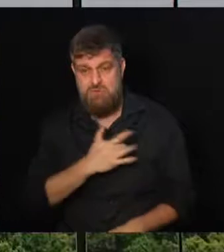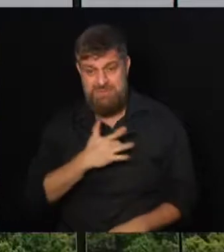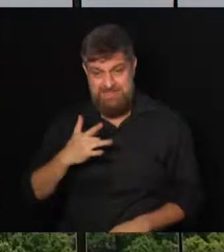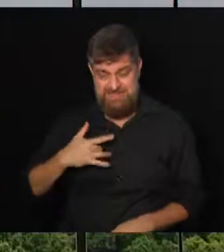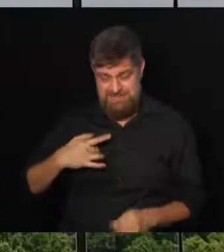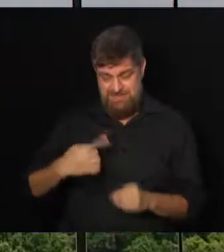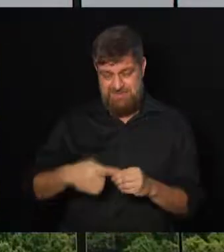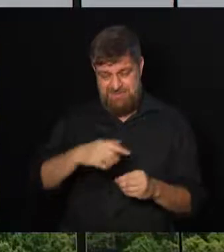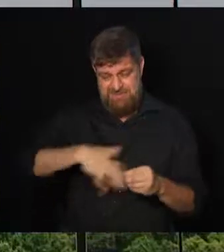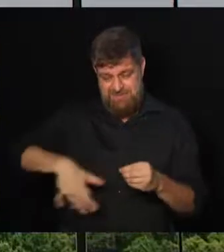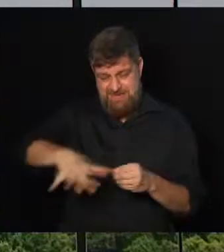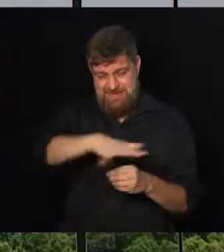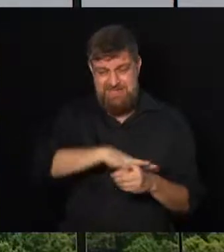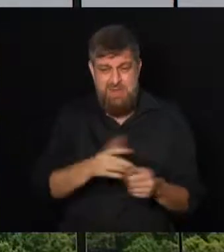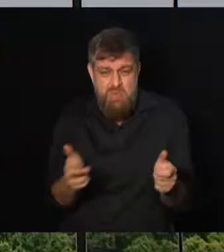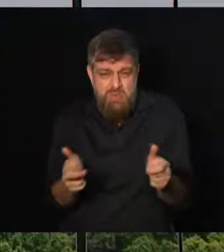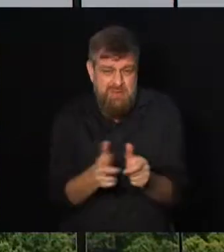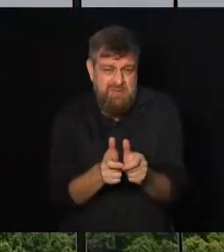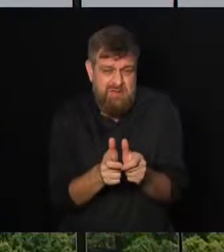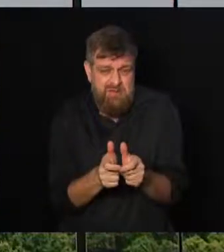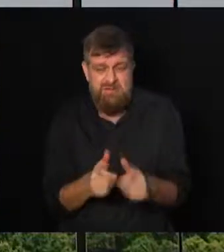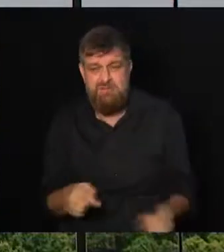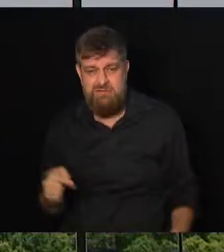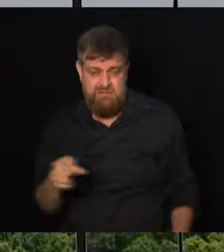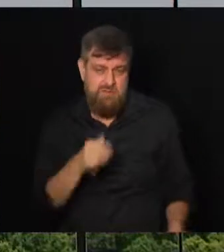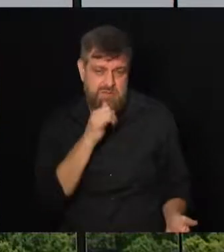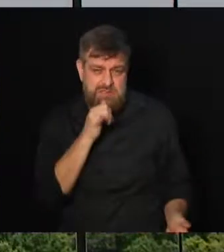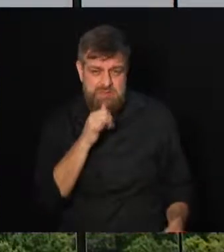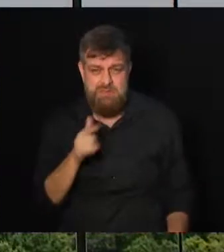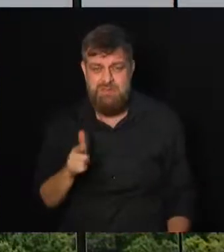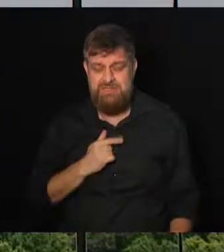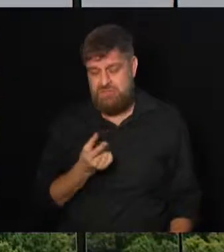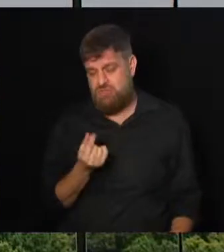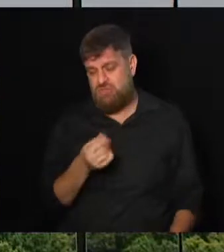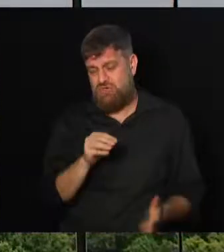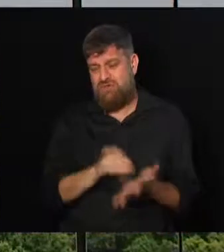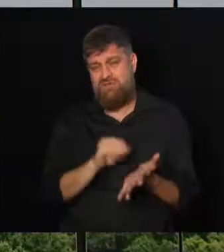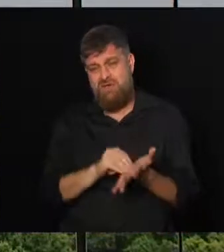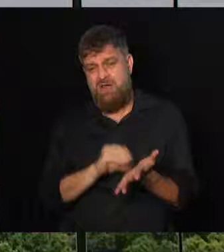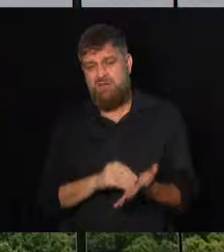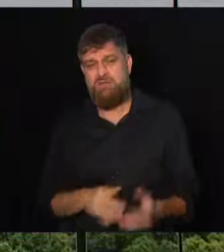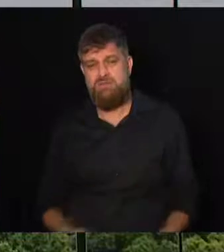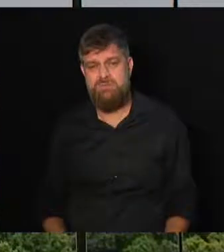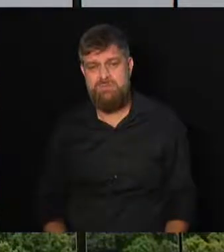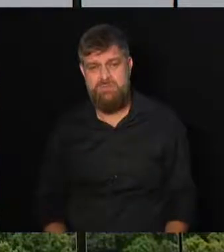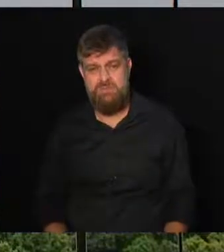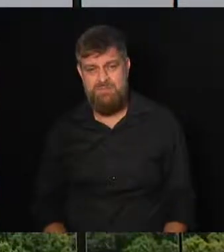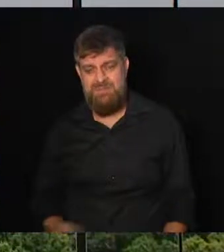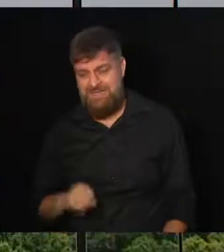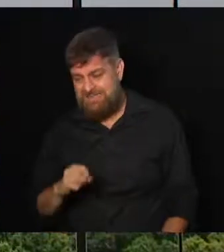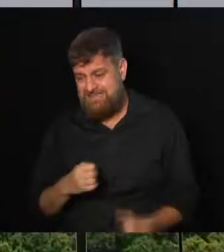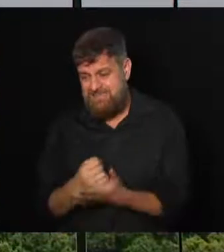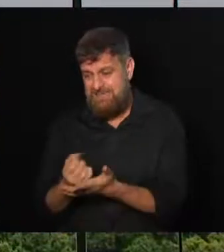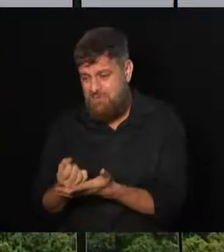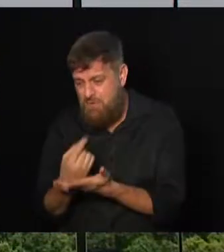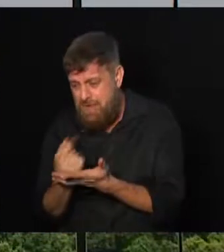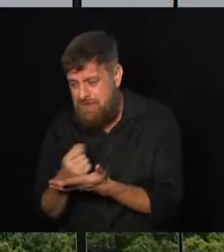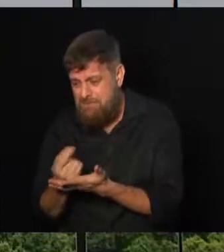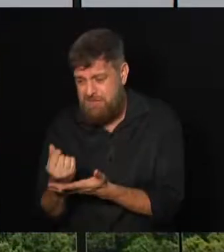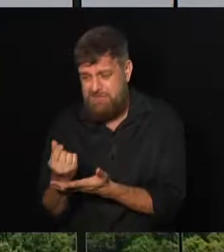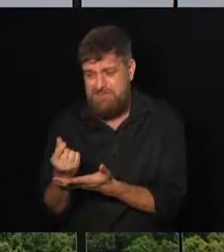município, no caso pequeno, como eu dei exemplo, ela é escassa. Então, se você entrar com uma medicação de alto custo